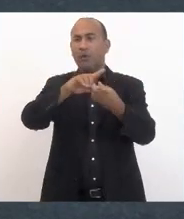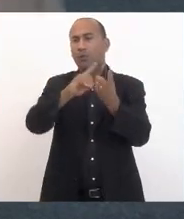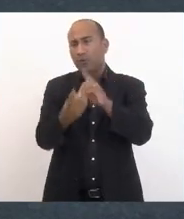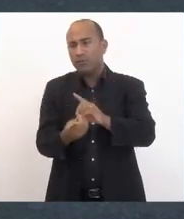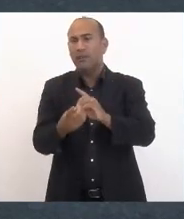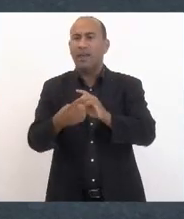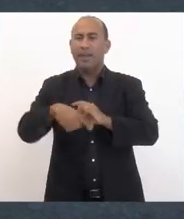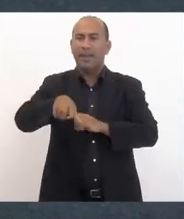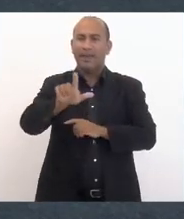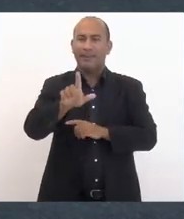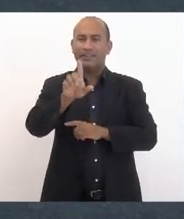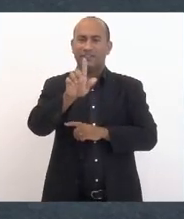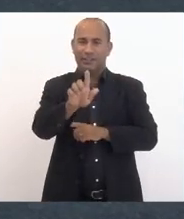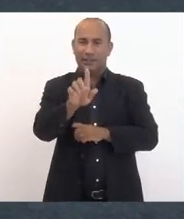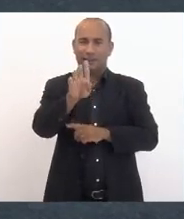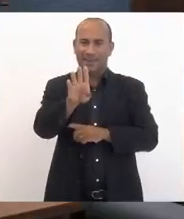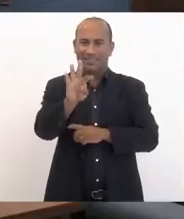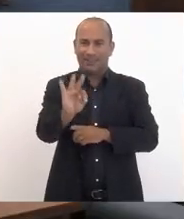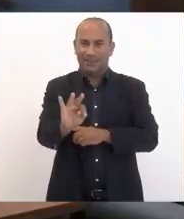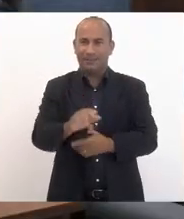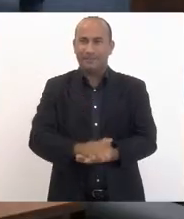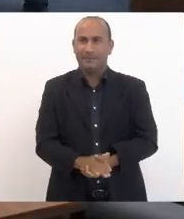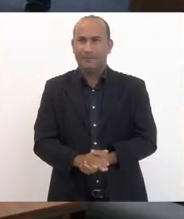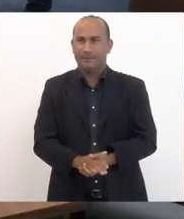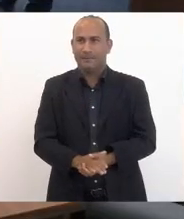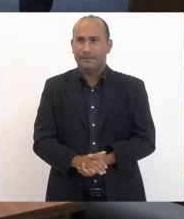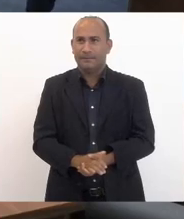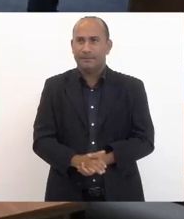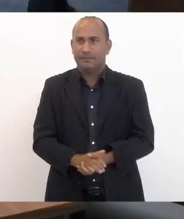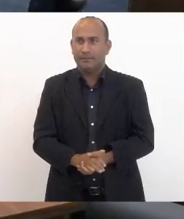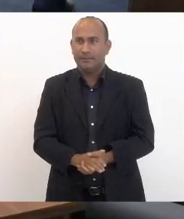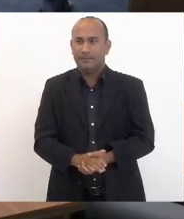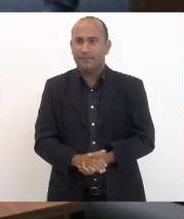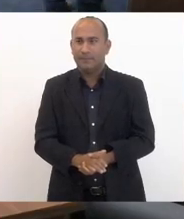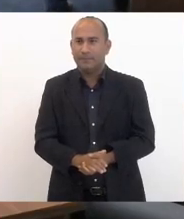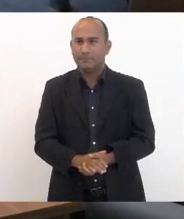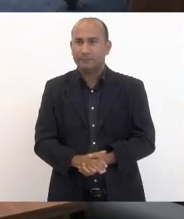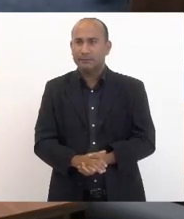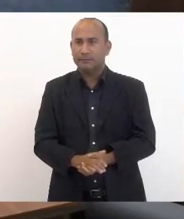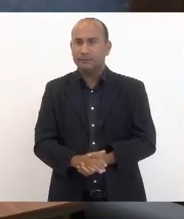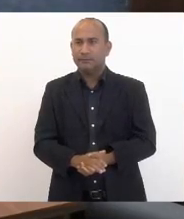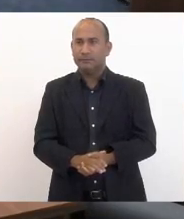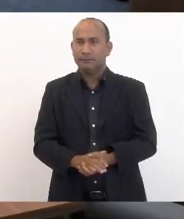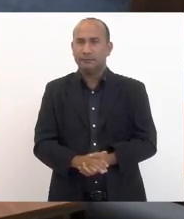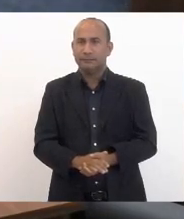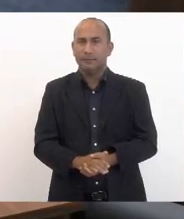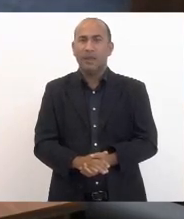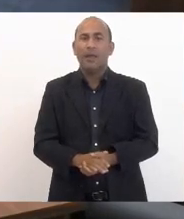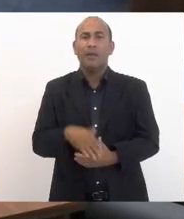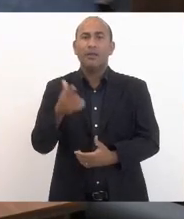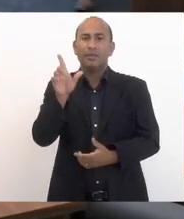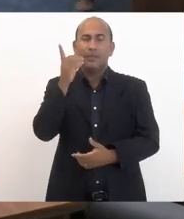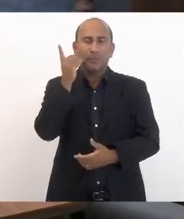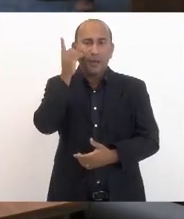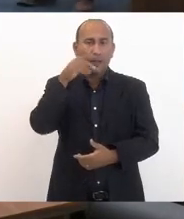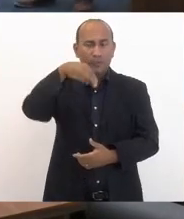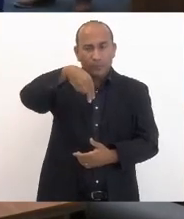LGBT. Parabéns, Carlos Mink. Obrigado. Próximo orador, deputado Carlos Mink, para declaração de